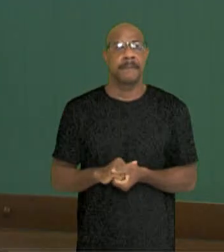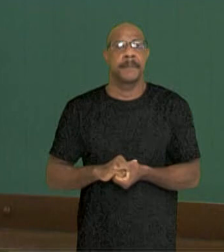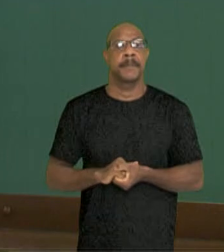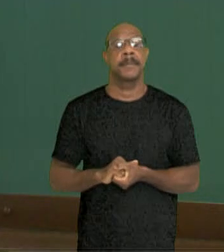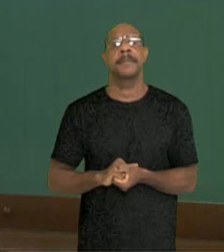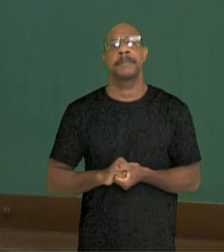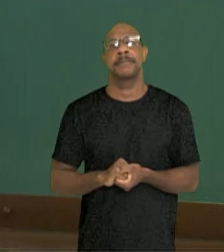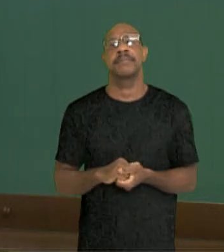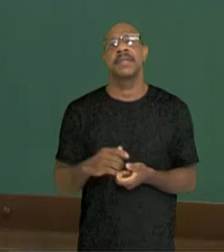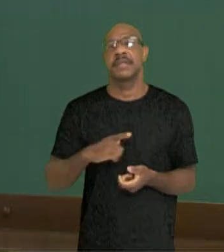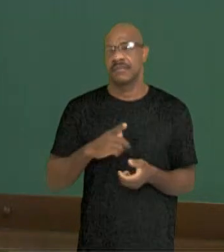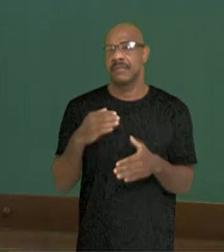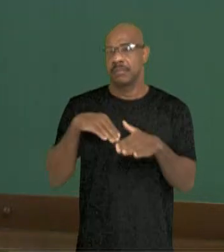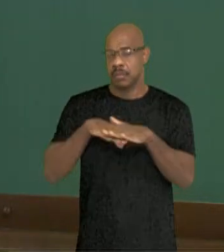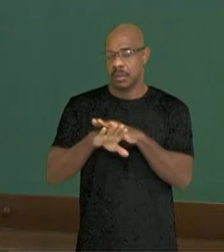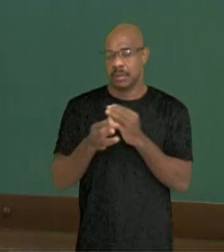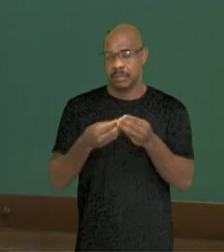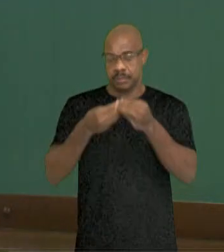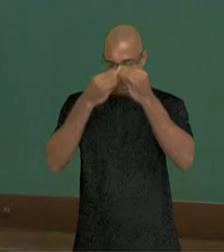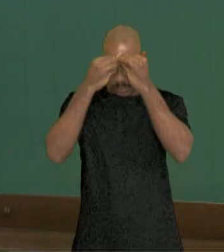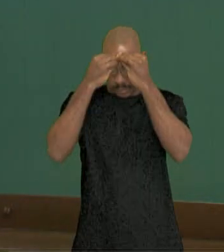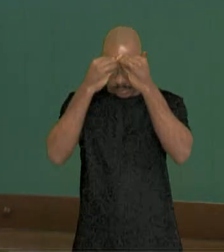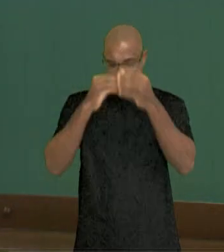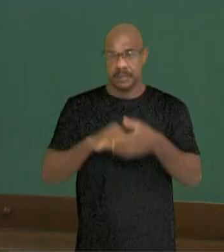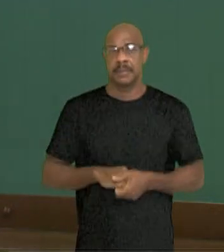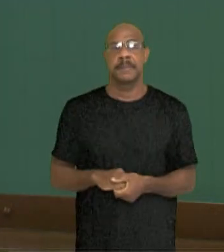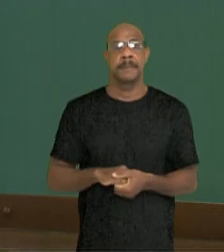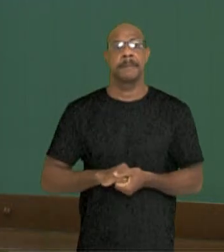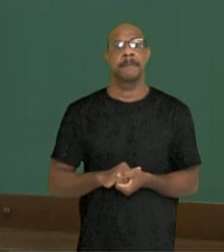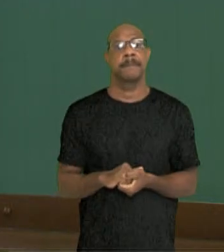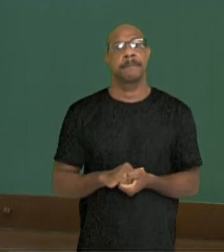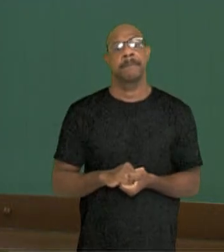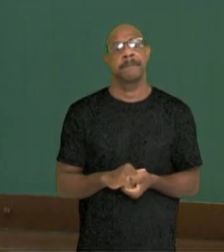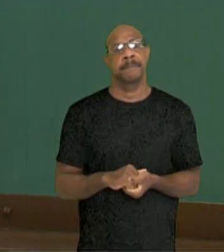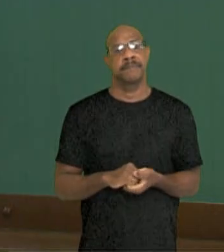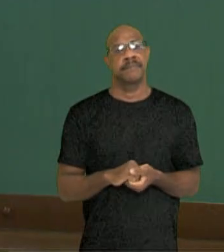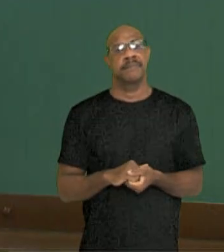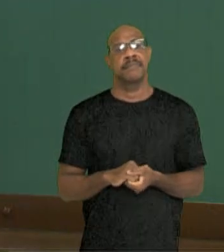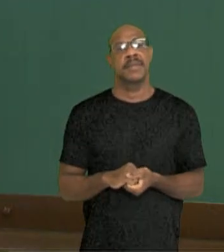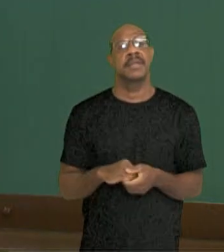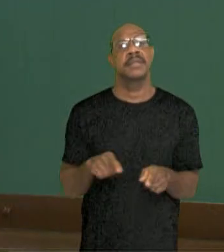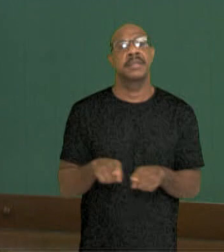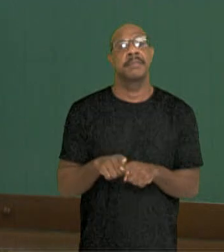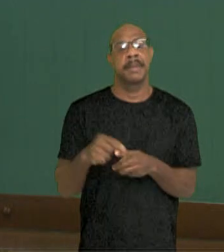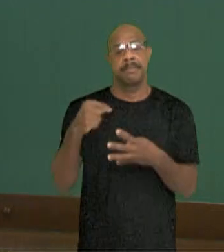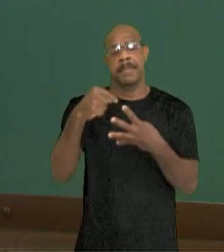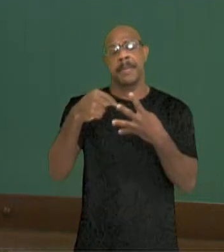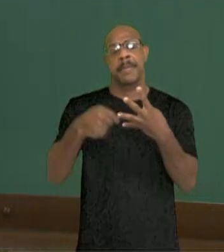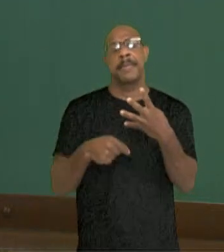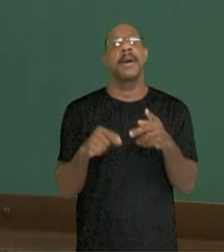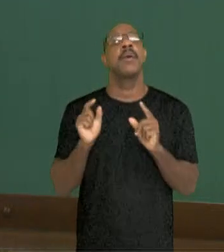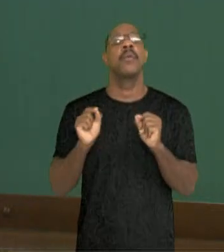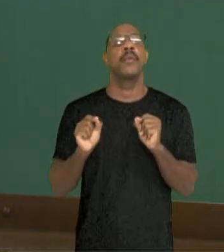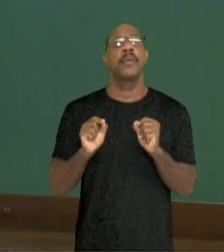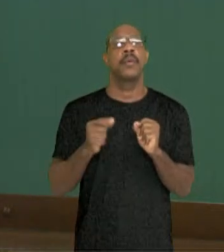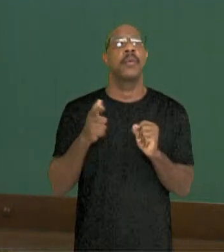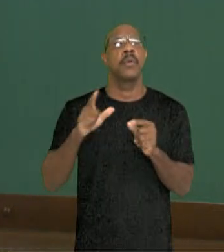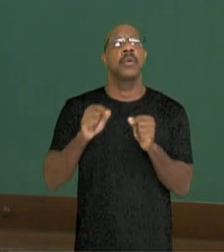Neurônios que vão lhe fazer muito, muito bem. Outra propriedade dos hidrocarbonetos é